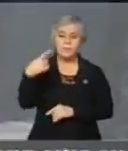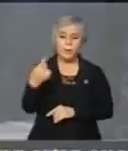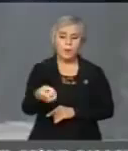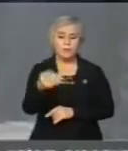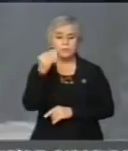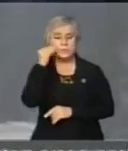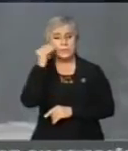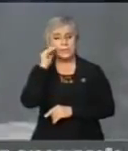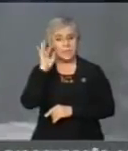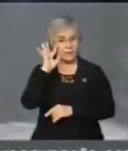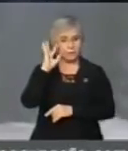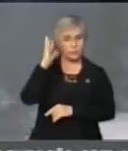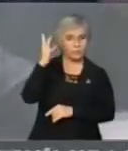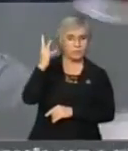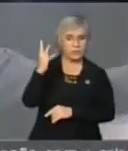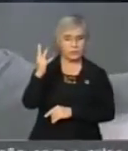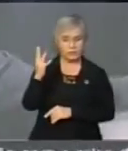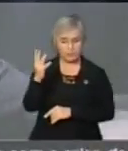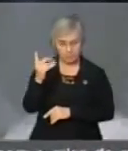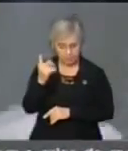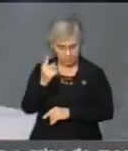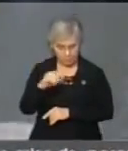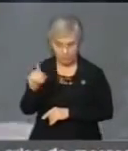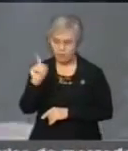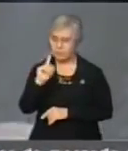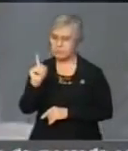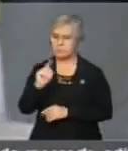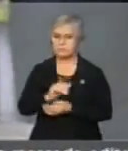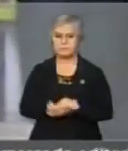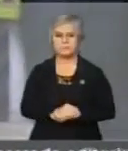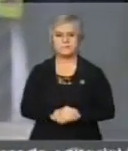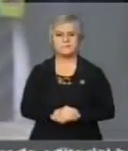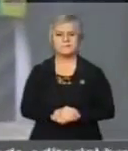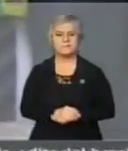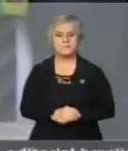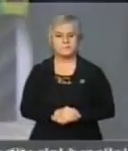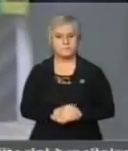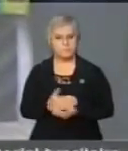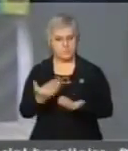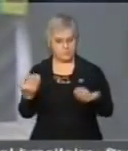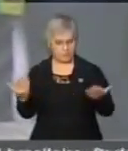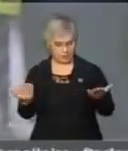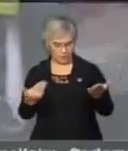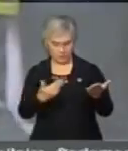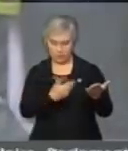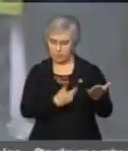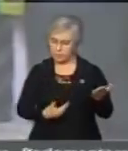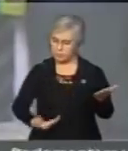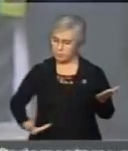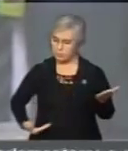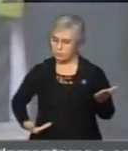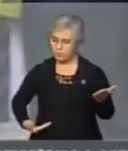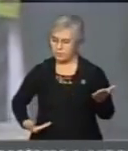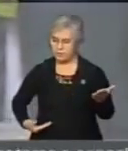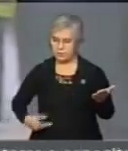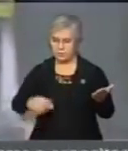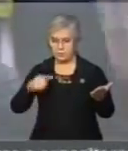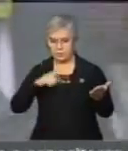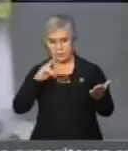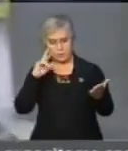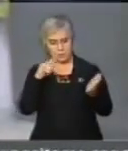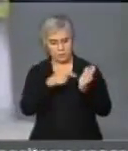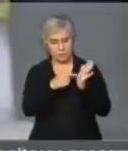a partir do momento em que o veto está para ser votado e que o governo, nessa matéria,